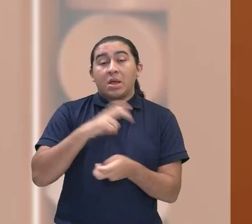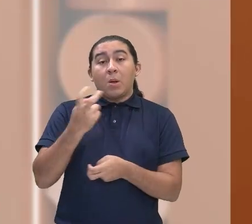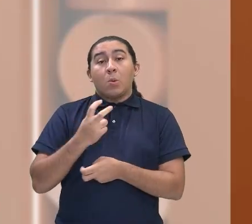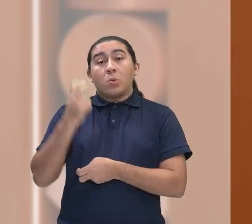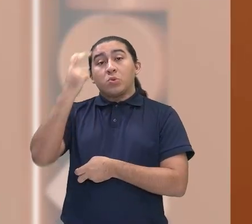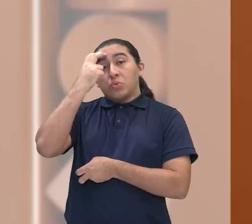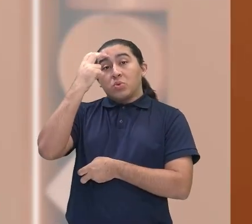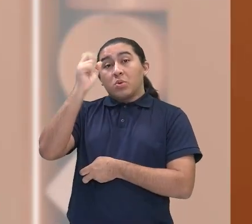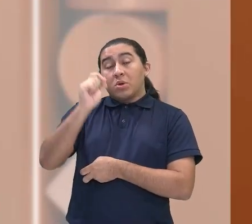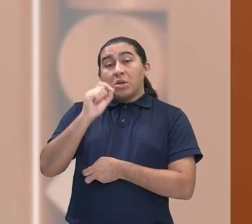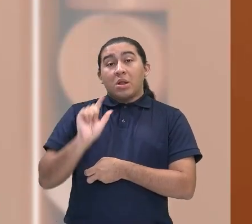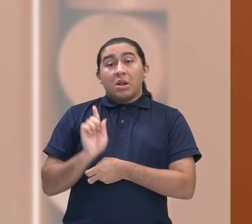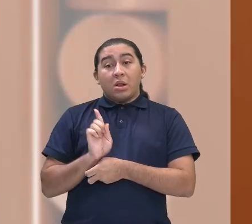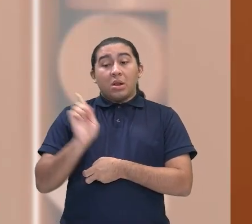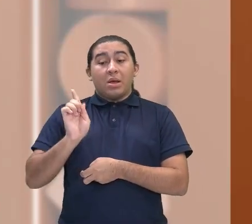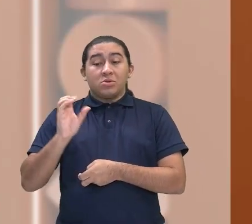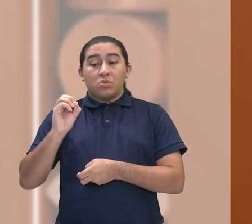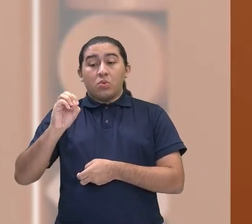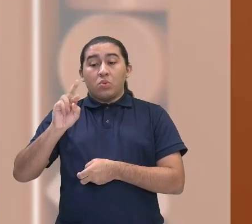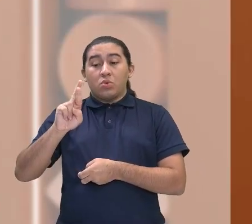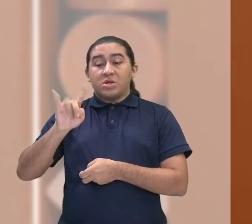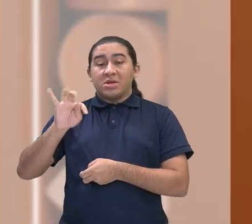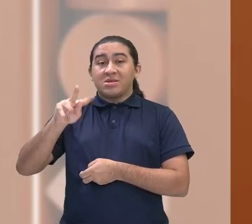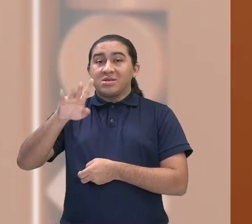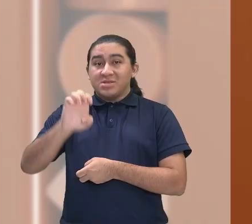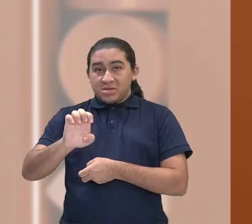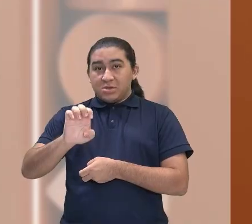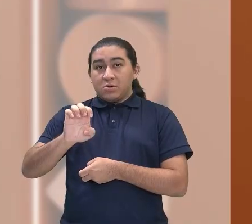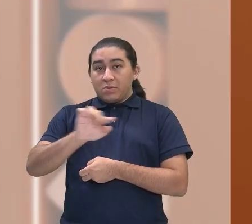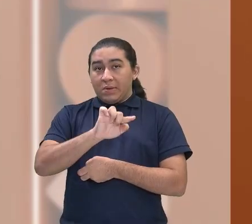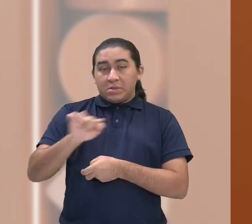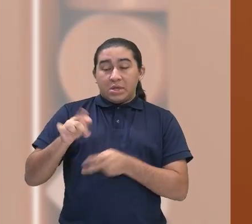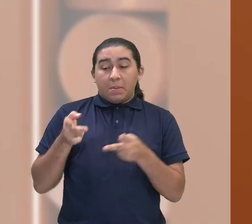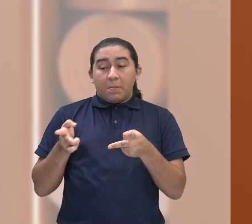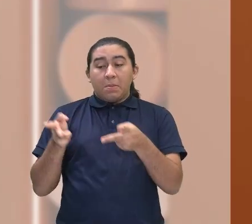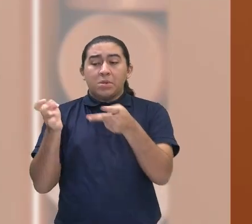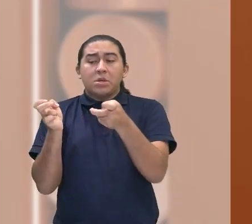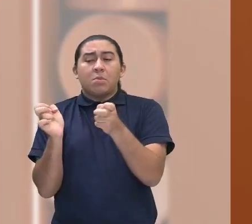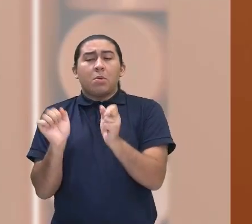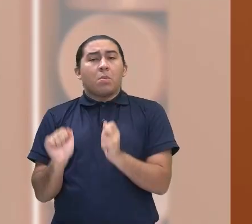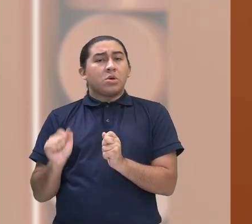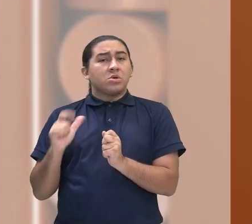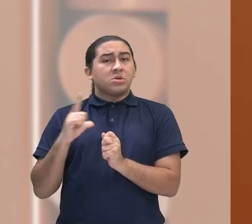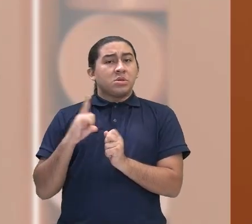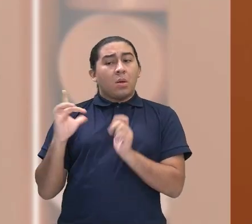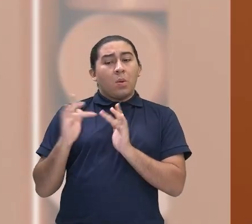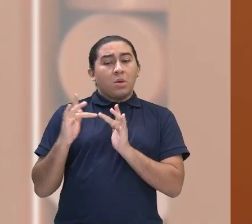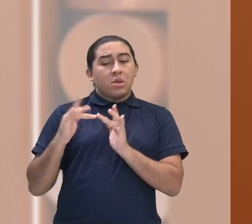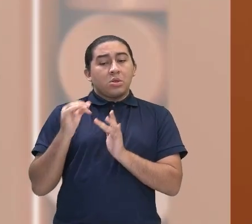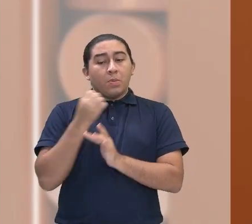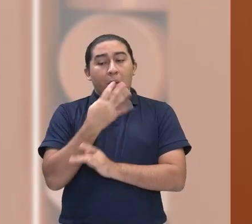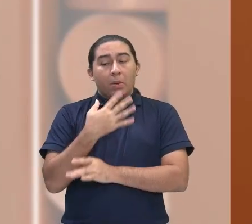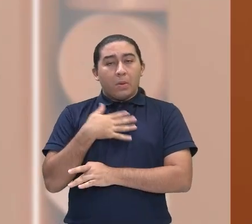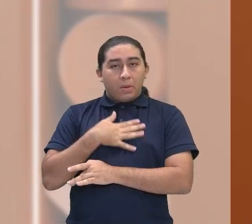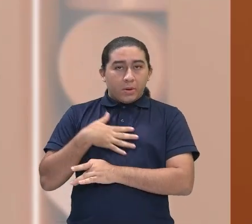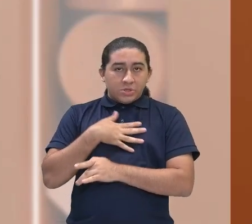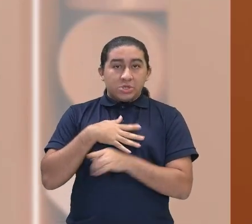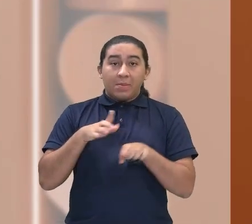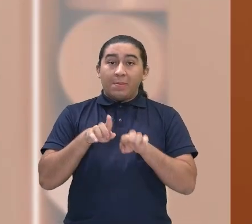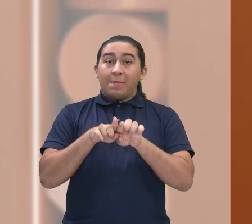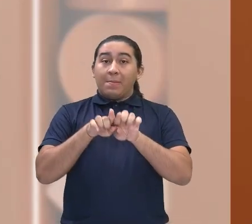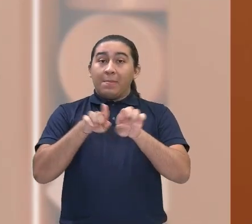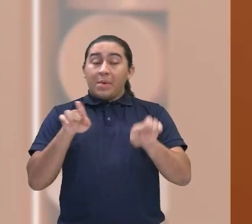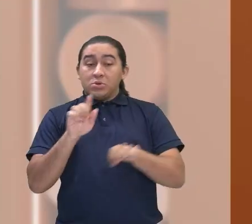do Oriente e que você pode se identificar. Porém, o seu